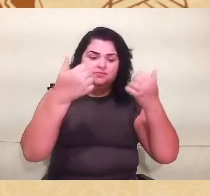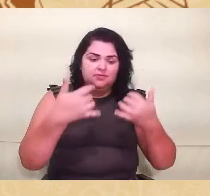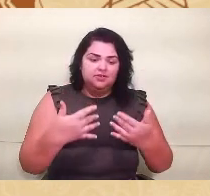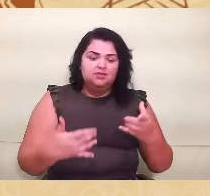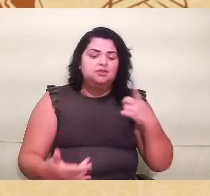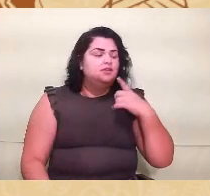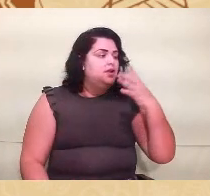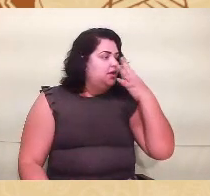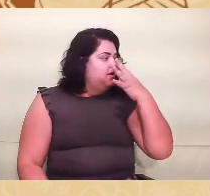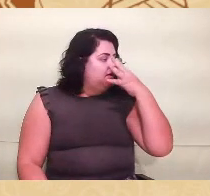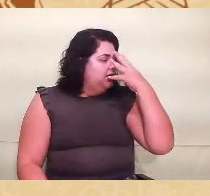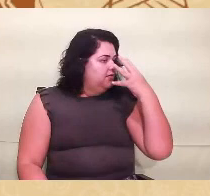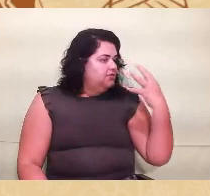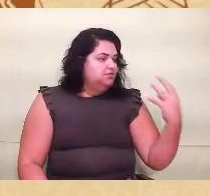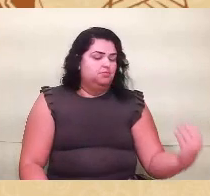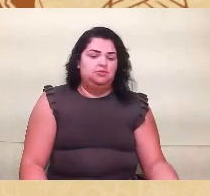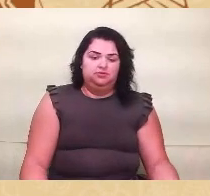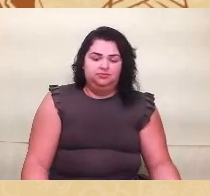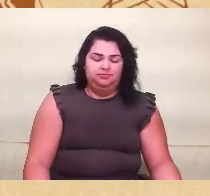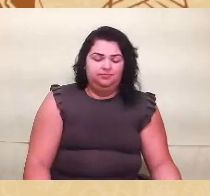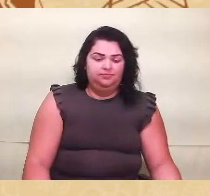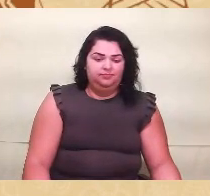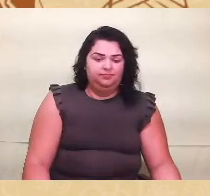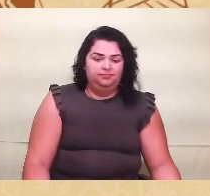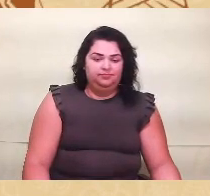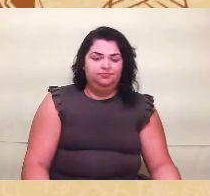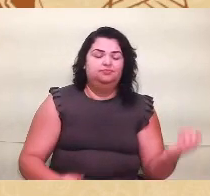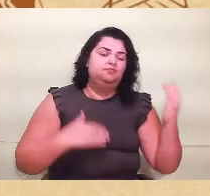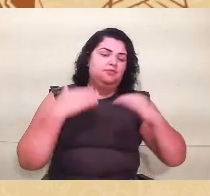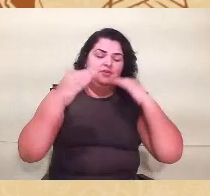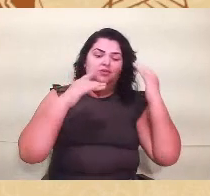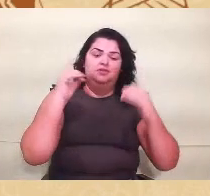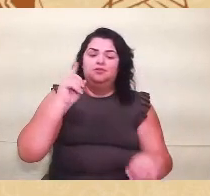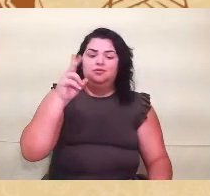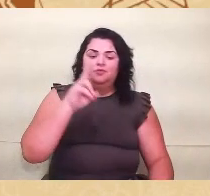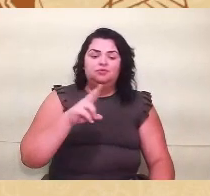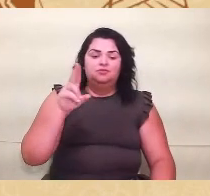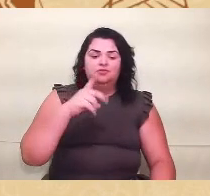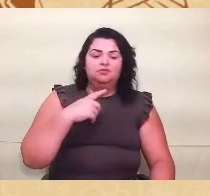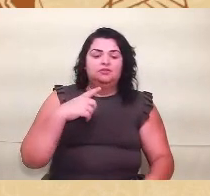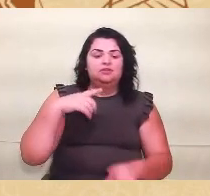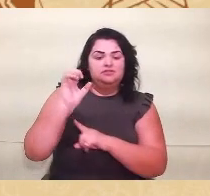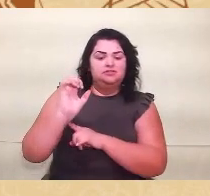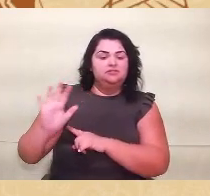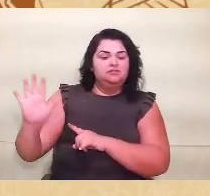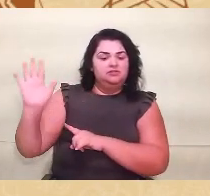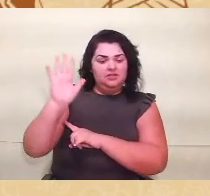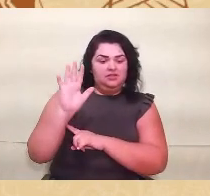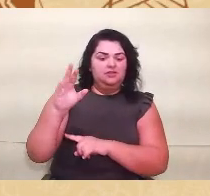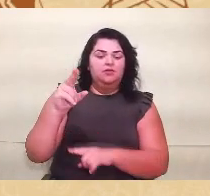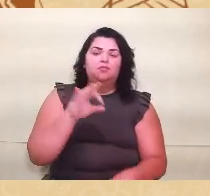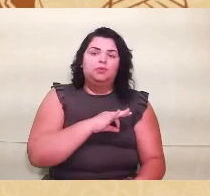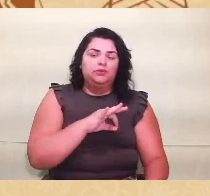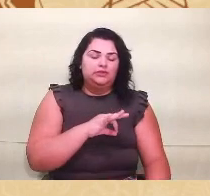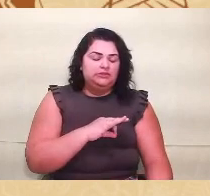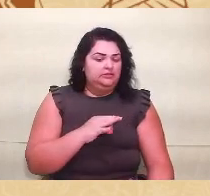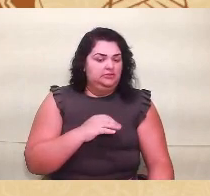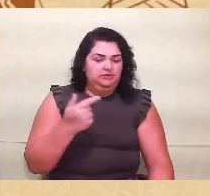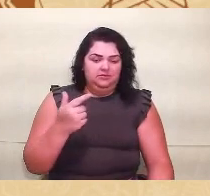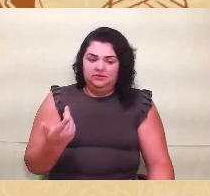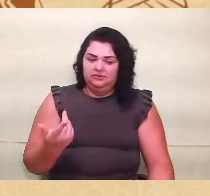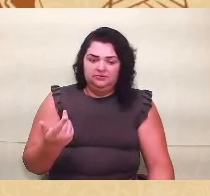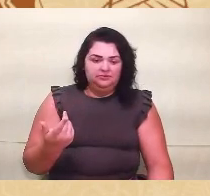convencimento. A tendência é não utilizar das forças do Estado, chama a polícia, até porque ela não é aliada,